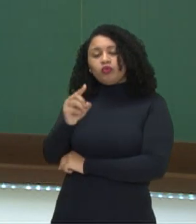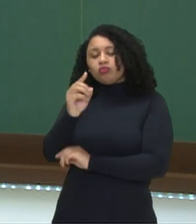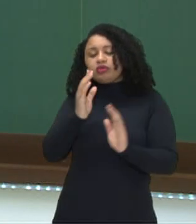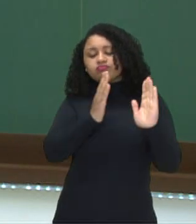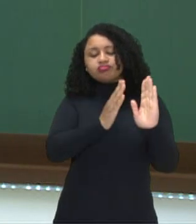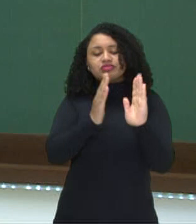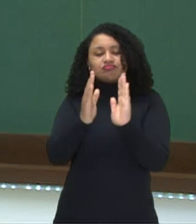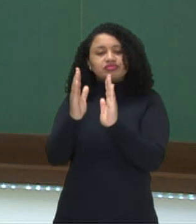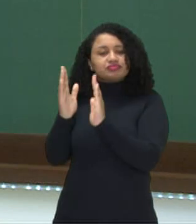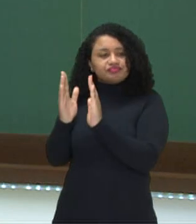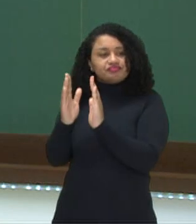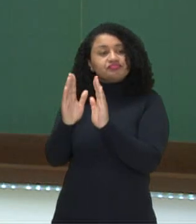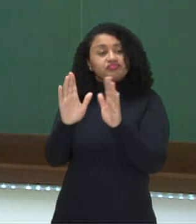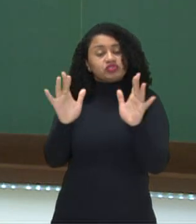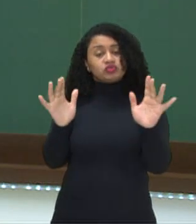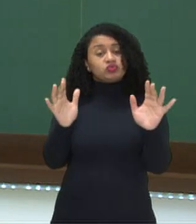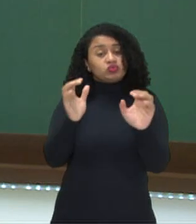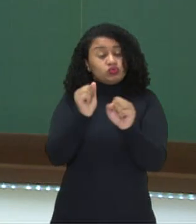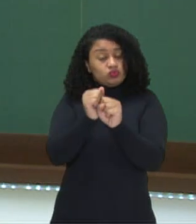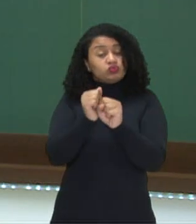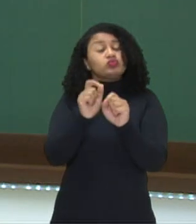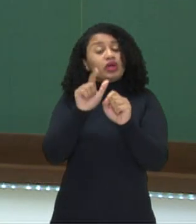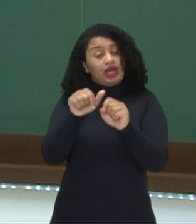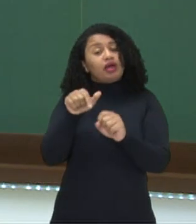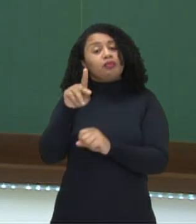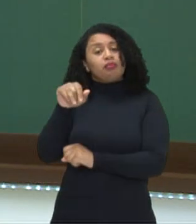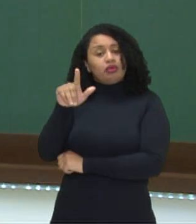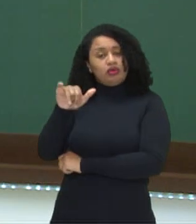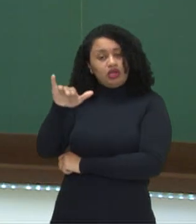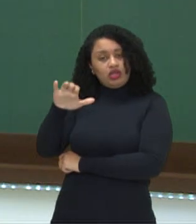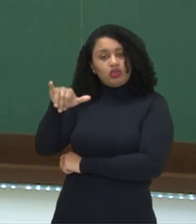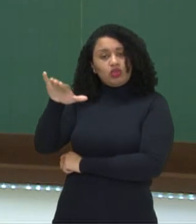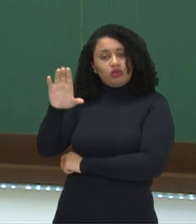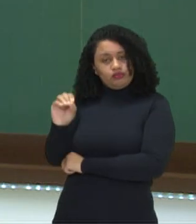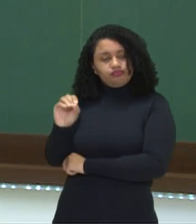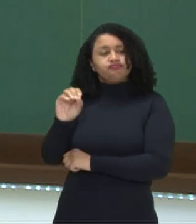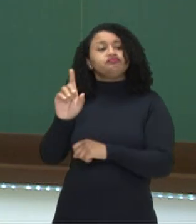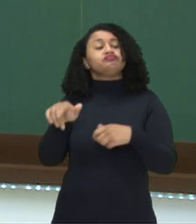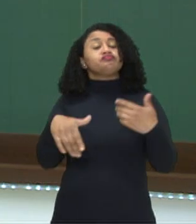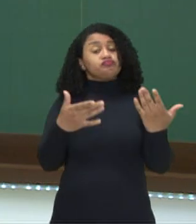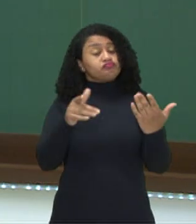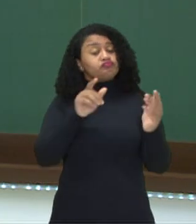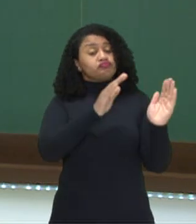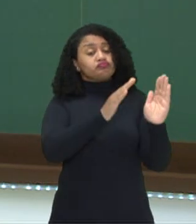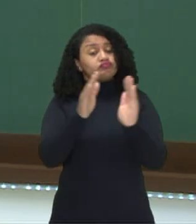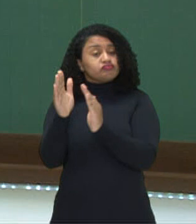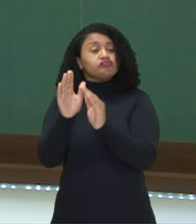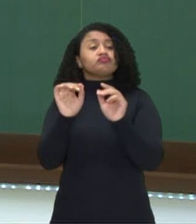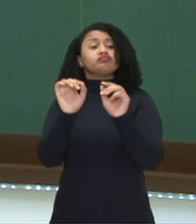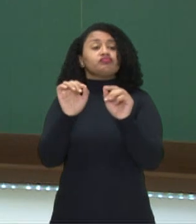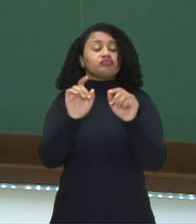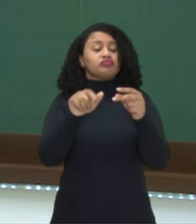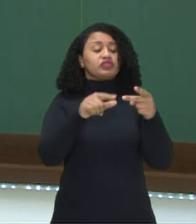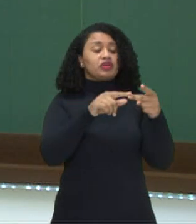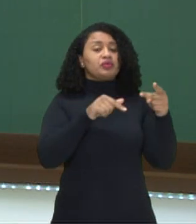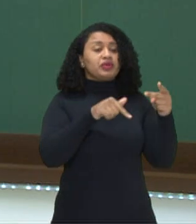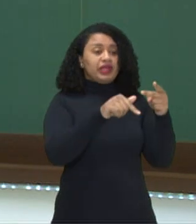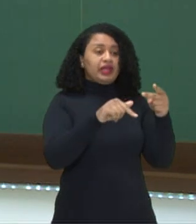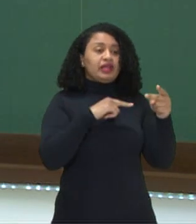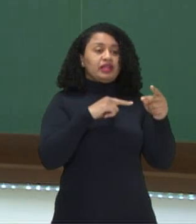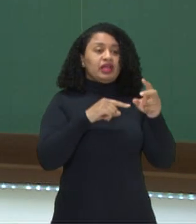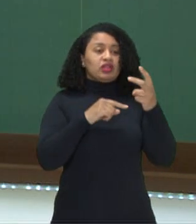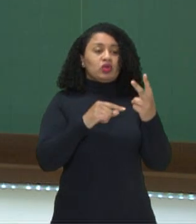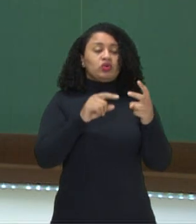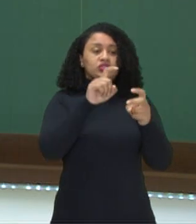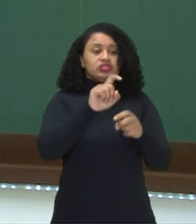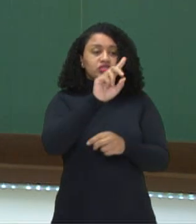termo algébrico. Juntou todo mundo, virou um polinômio. E o polinômio Q, 2x ao